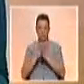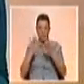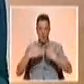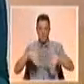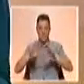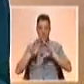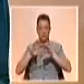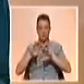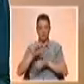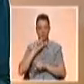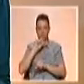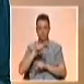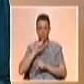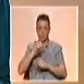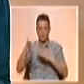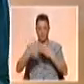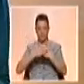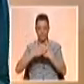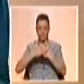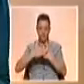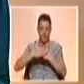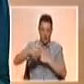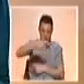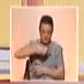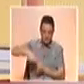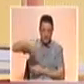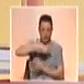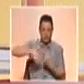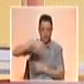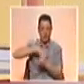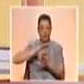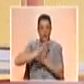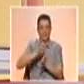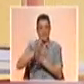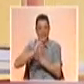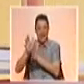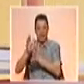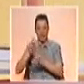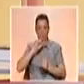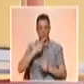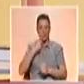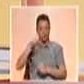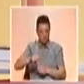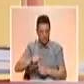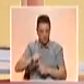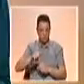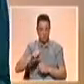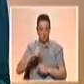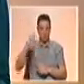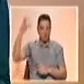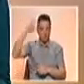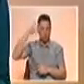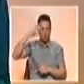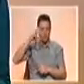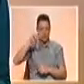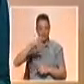mais possível, fechar o ciclo. Os gastos de uma casa possam ser reciclados e voltar a ser usados. E voltar a ser, e usar a água da chuva